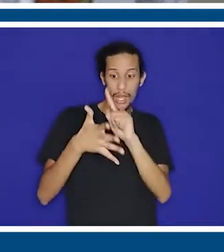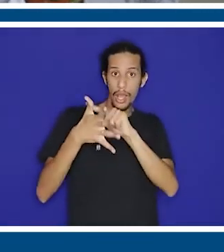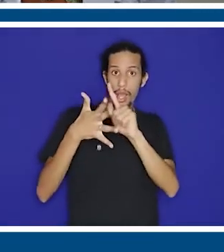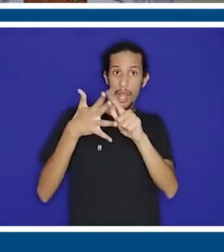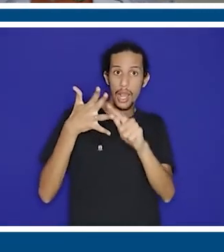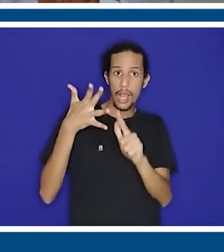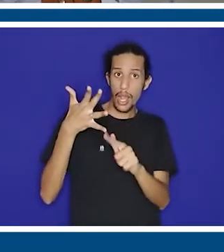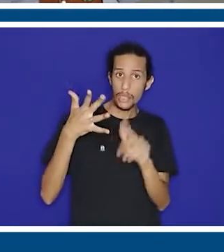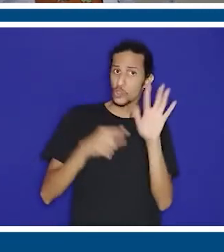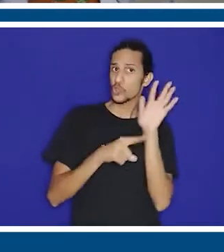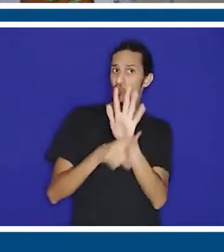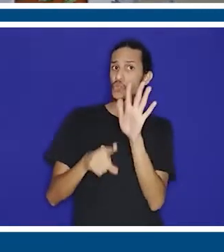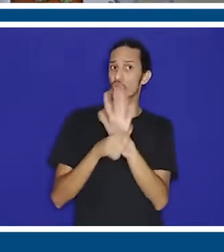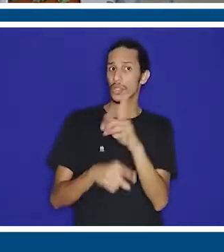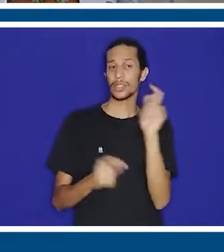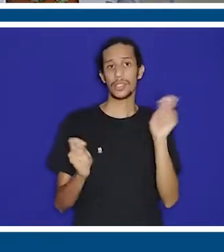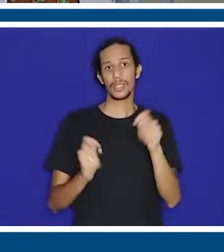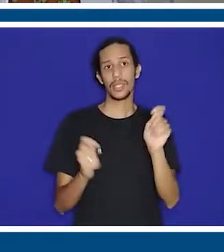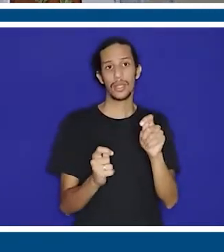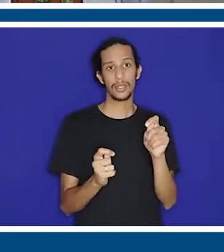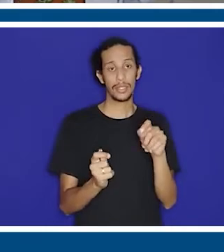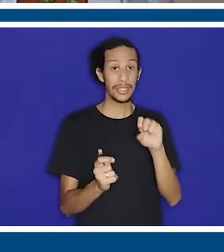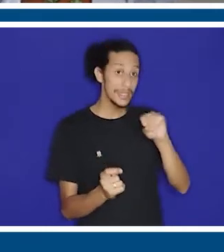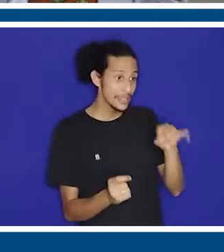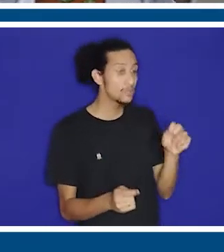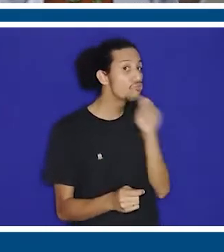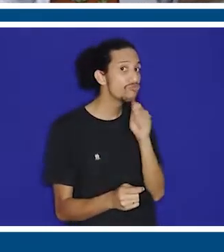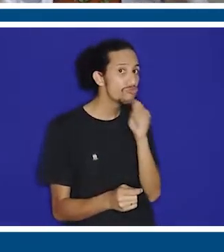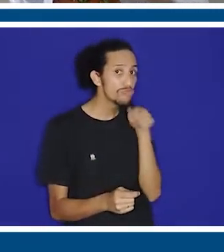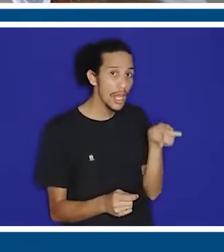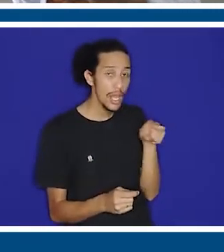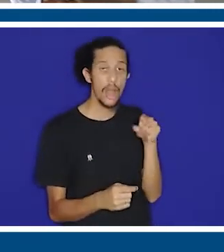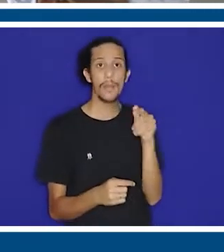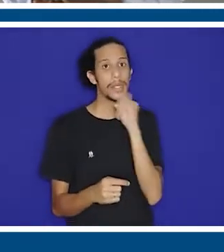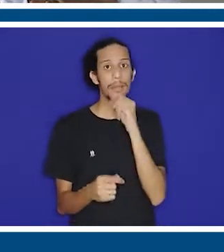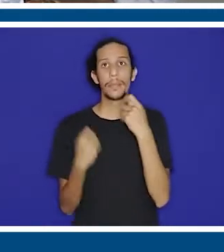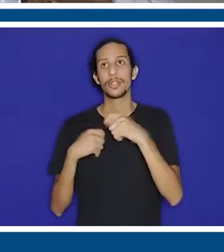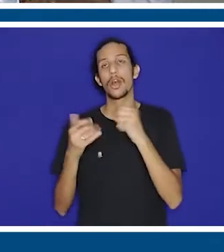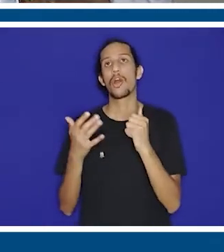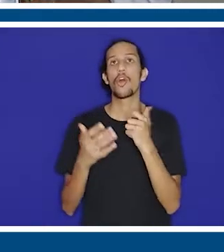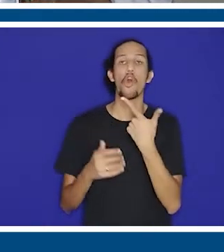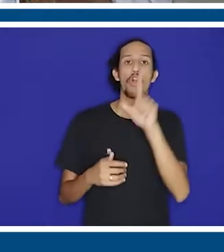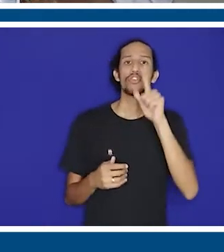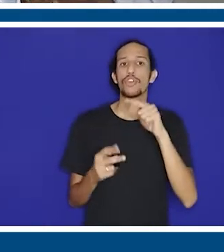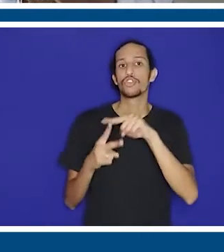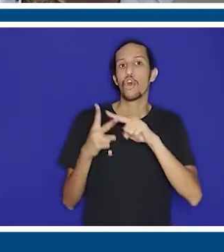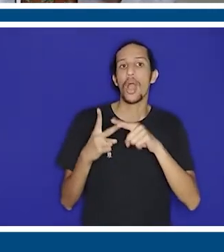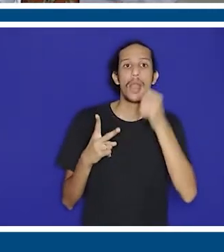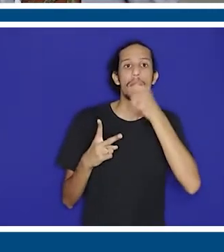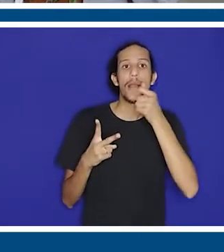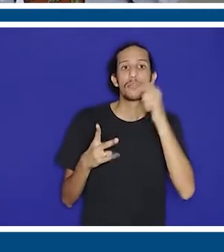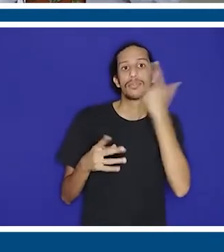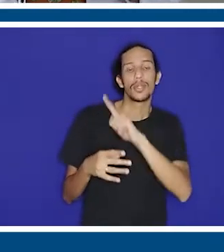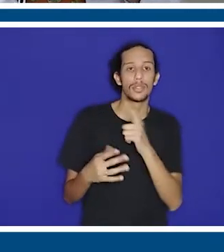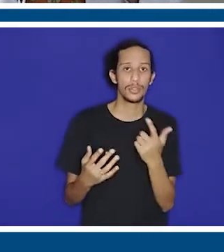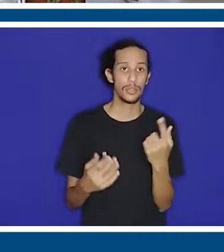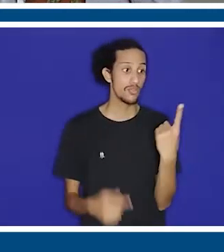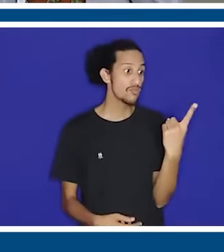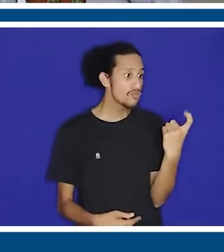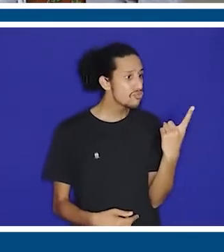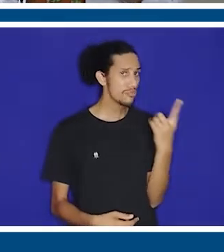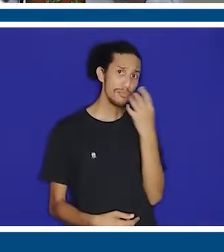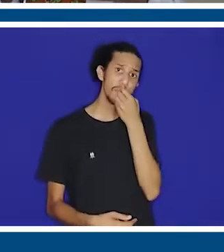propriedades que às vezes eu tenho que usar 2 ou 3 associações para atingir. Então, é um medicamento que a